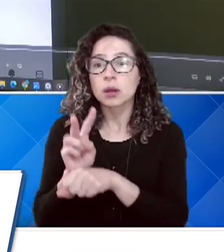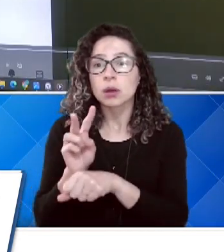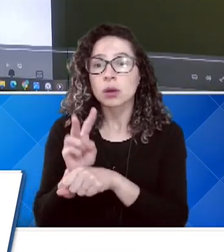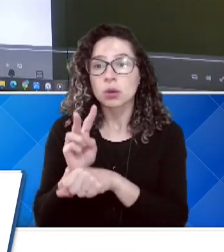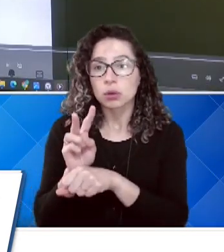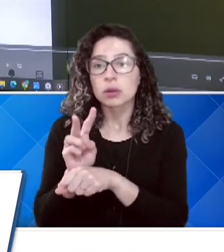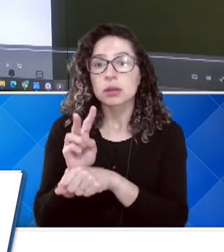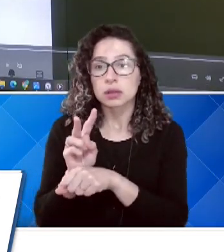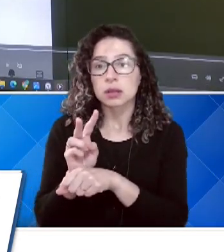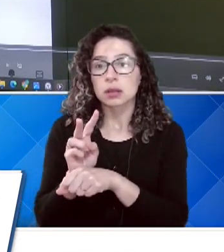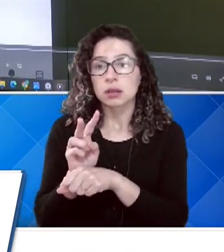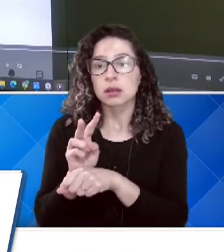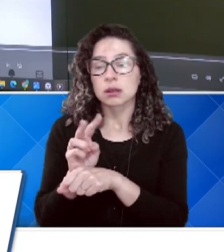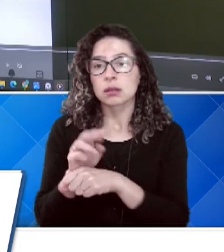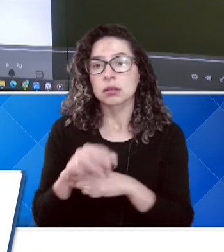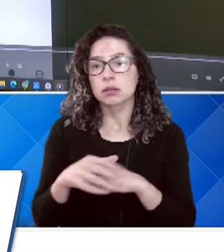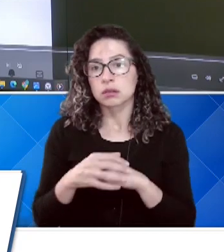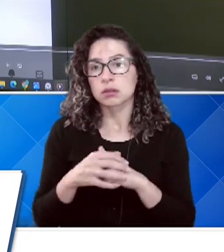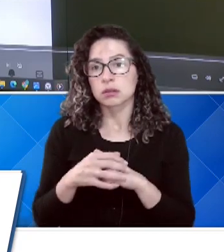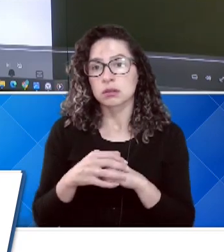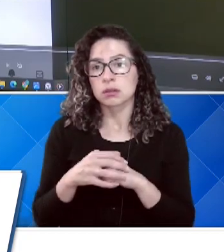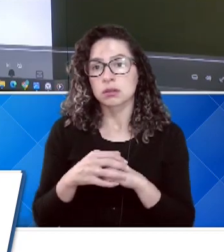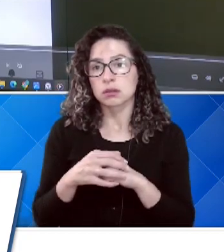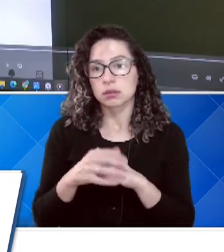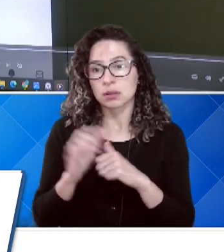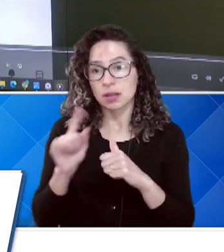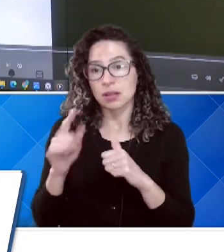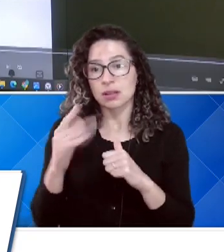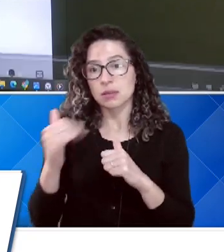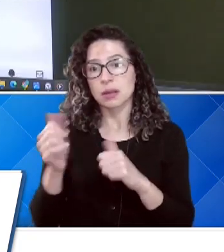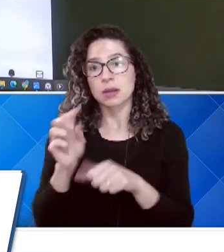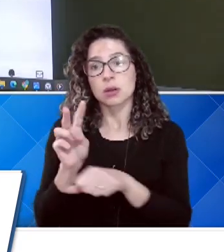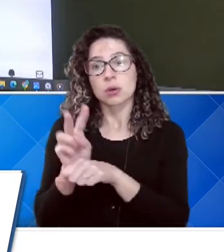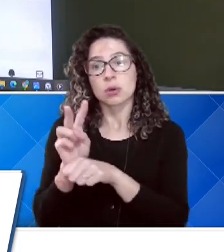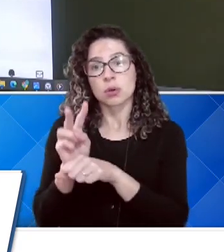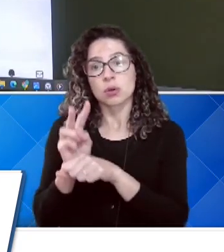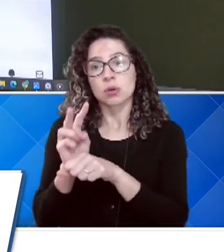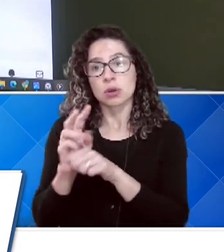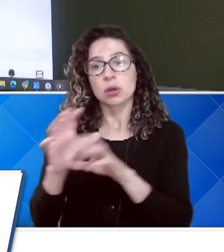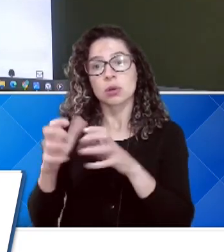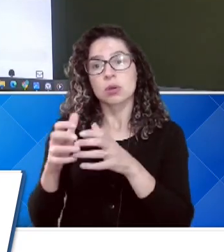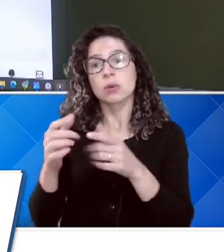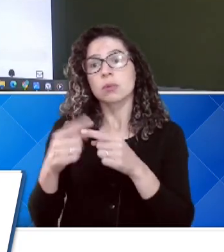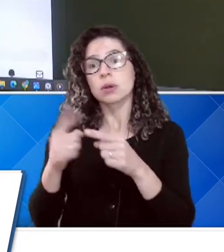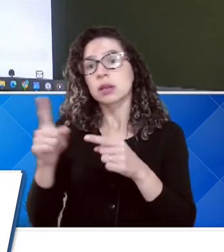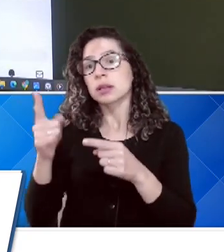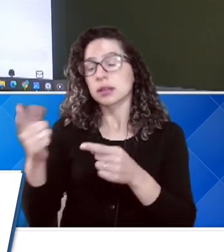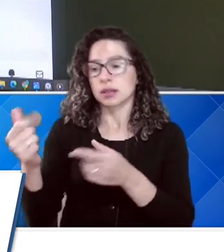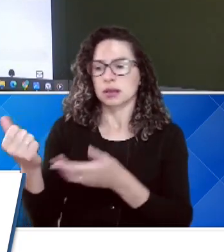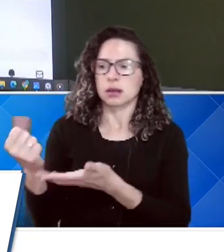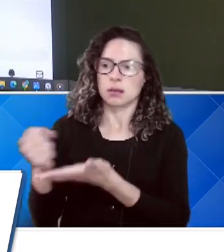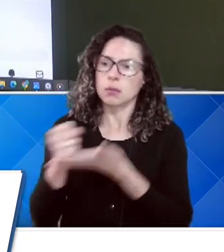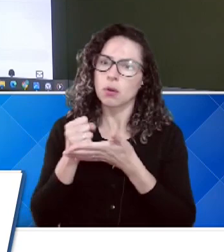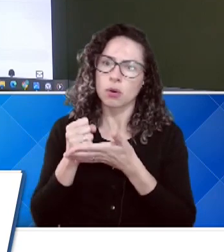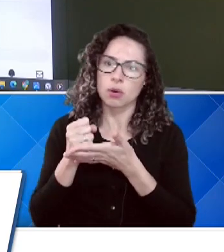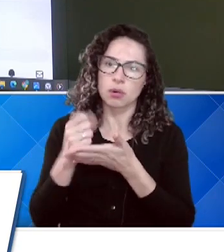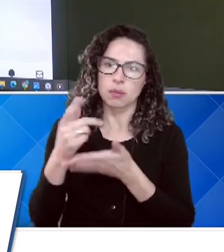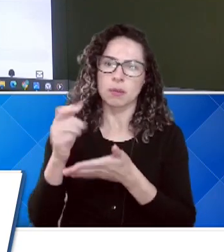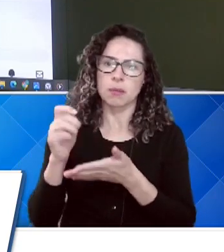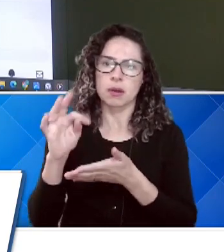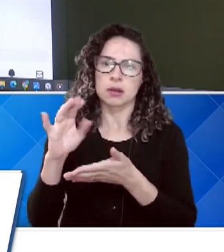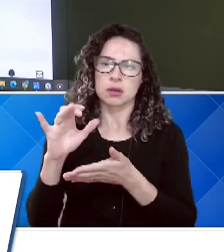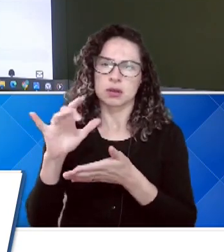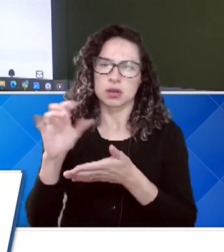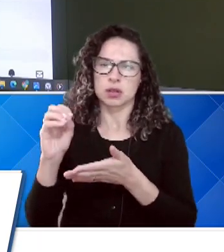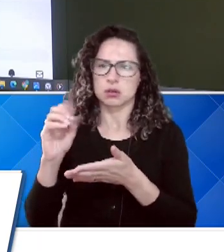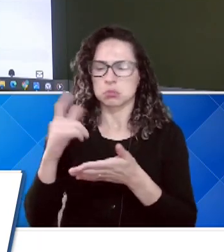sim. Sabia. É mesmo? Para mim tomar conta do time deles. Porque eles queriam patrocínio, lógico. Entendeu? E a gente tinha